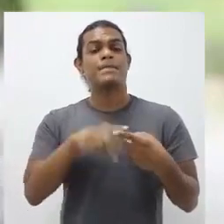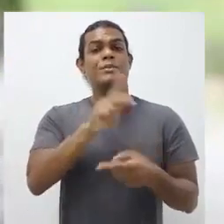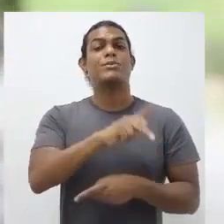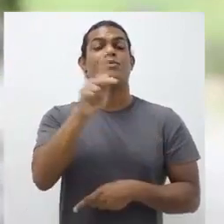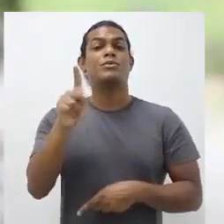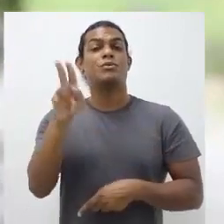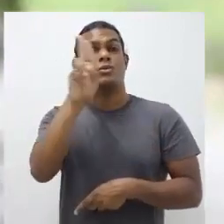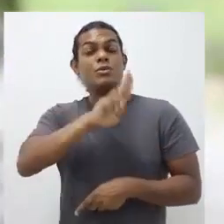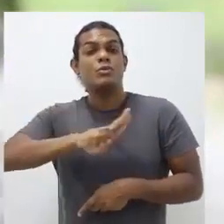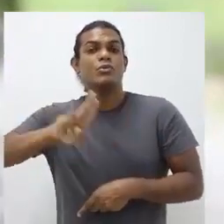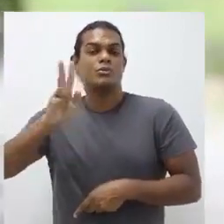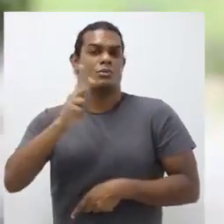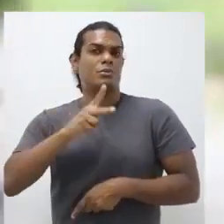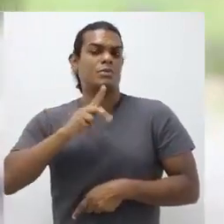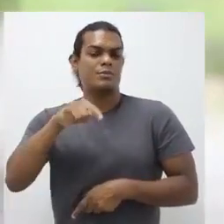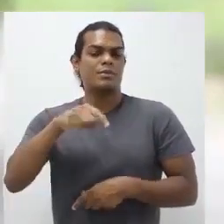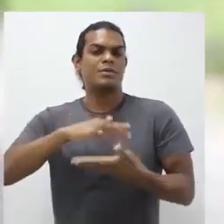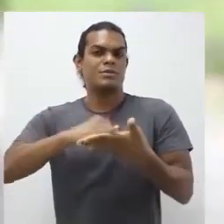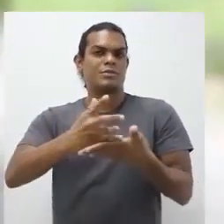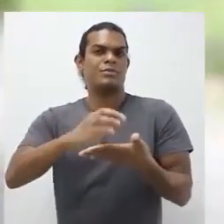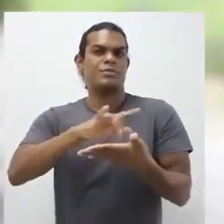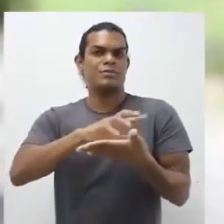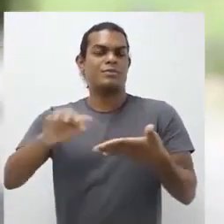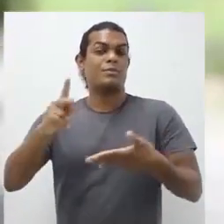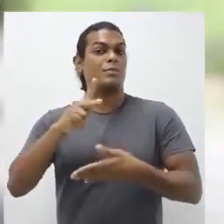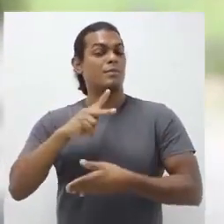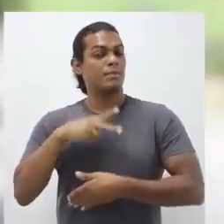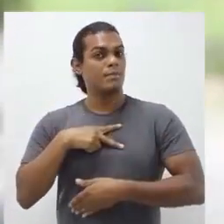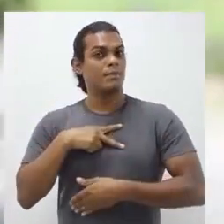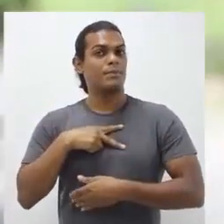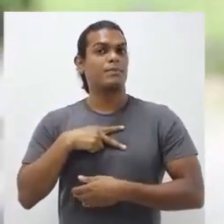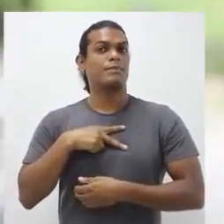ele faz uso pessoal desses